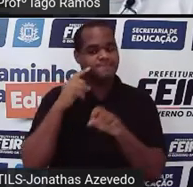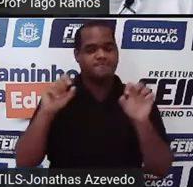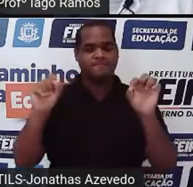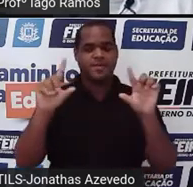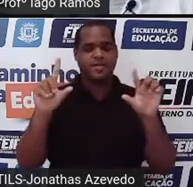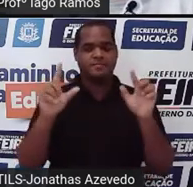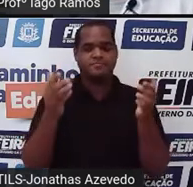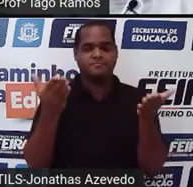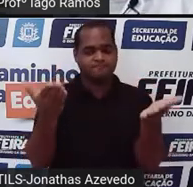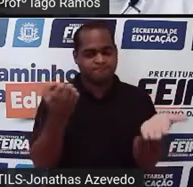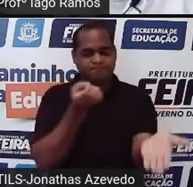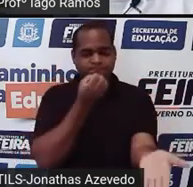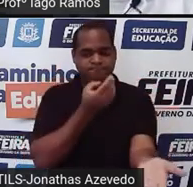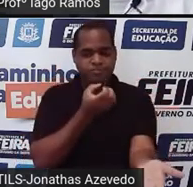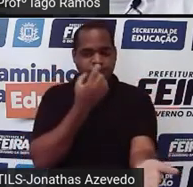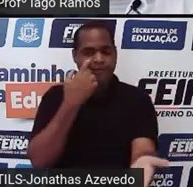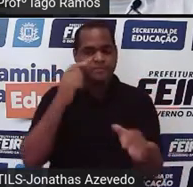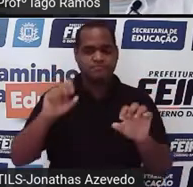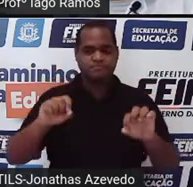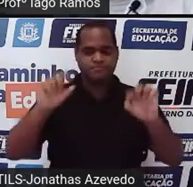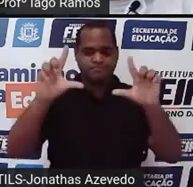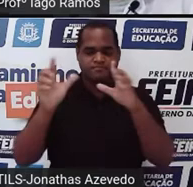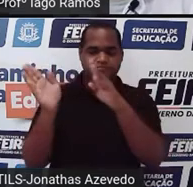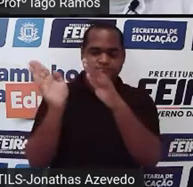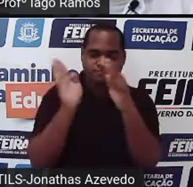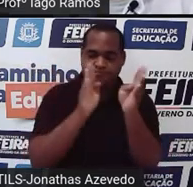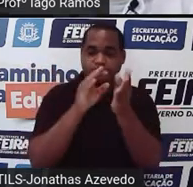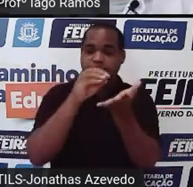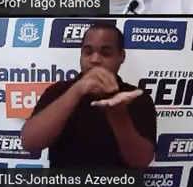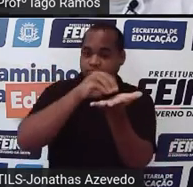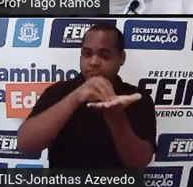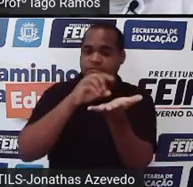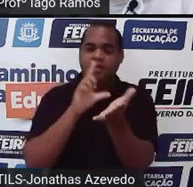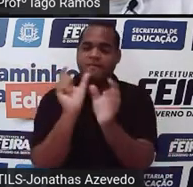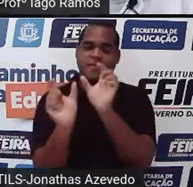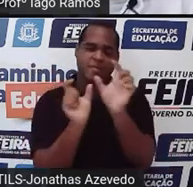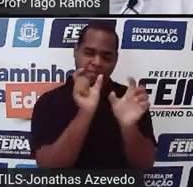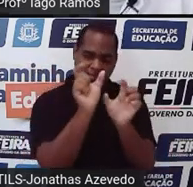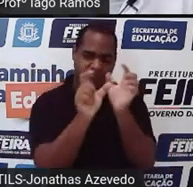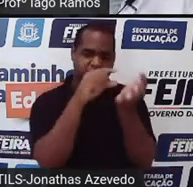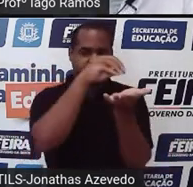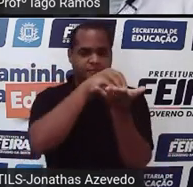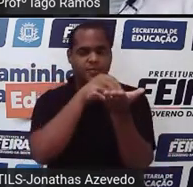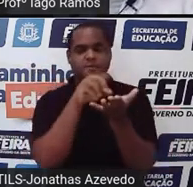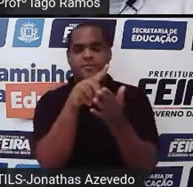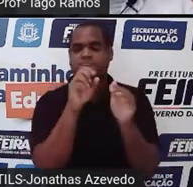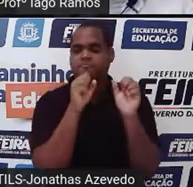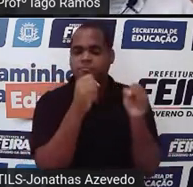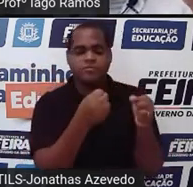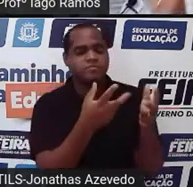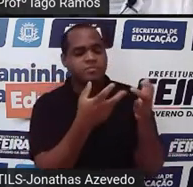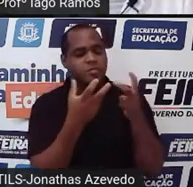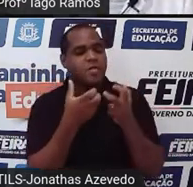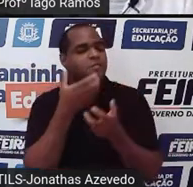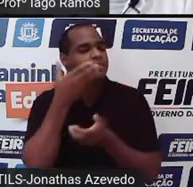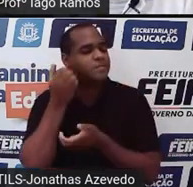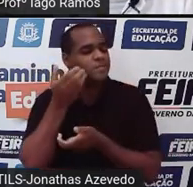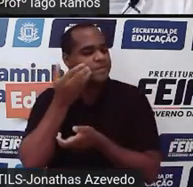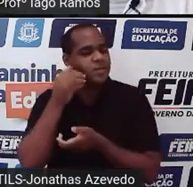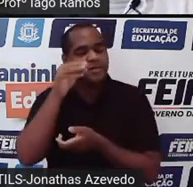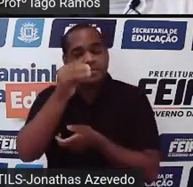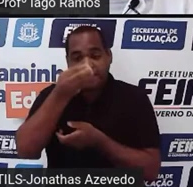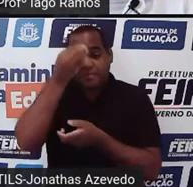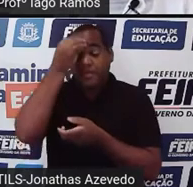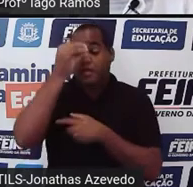vai vir uma frase nessa frase estão faltando palavras e você tem que buscar na sua memória